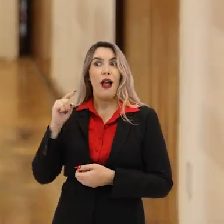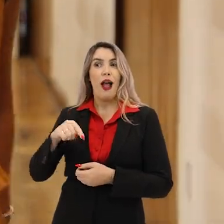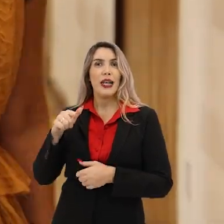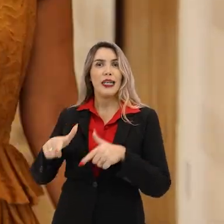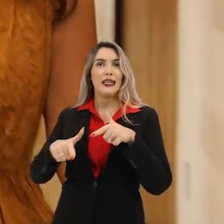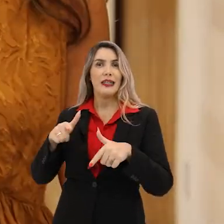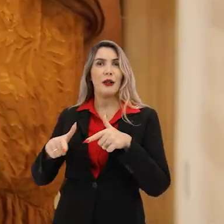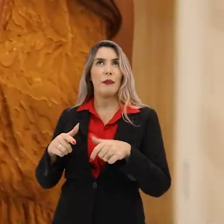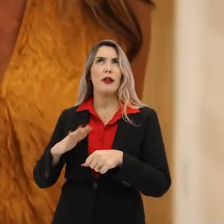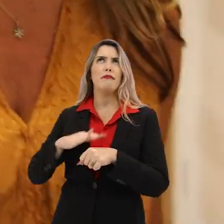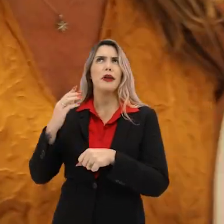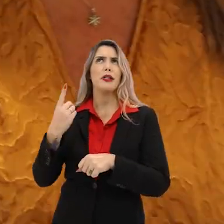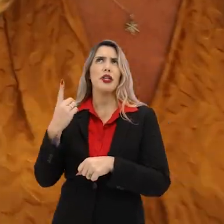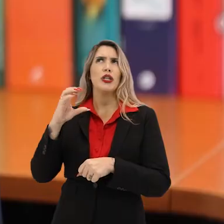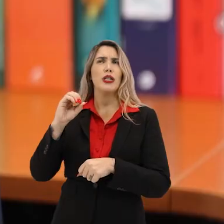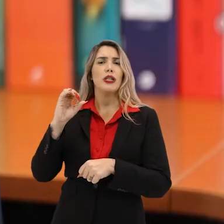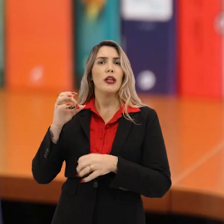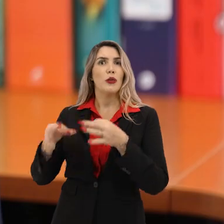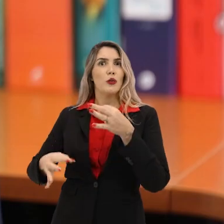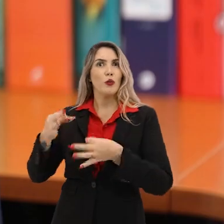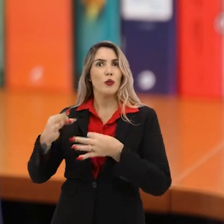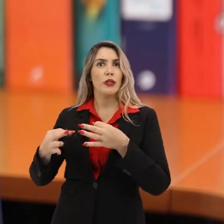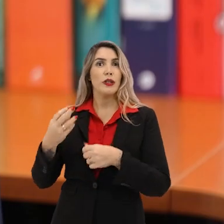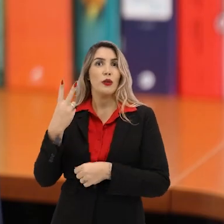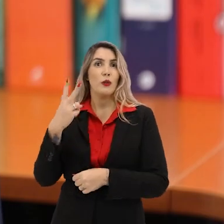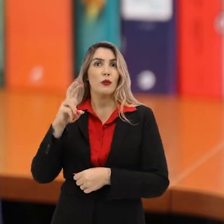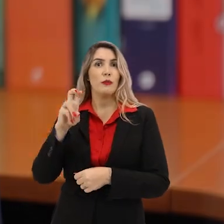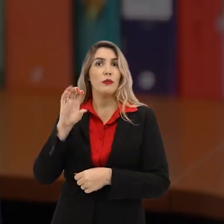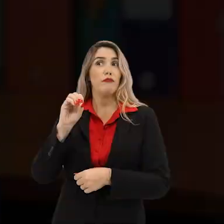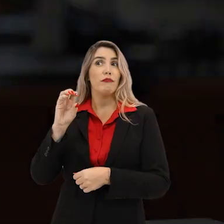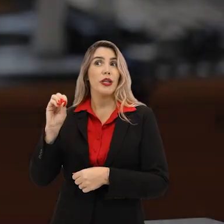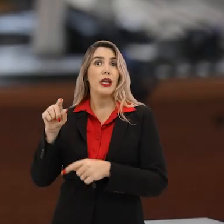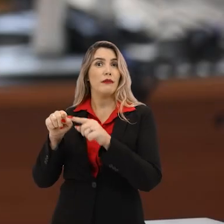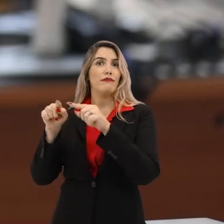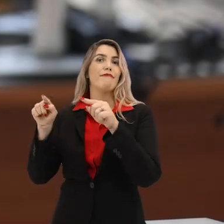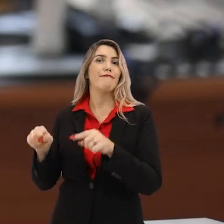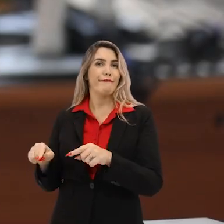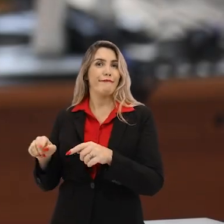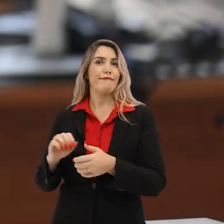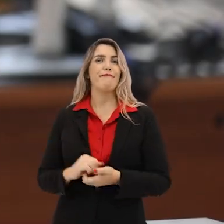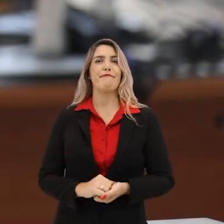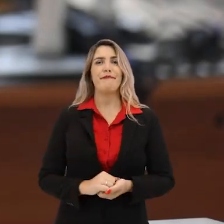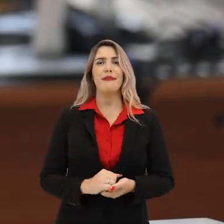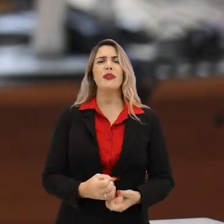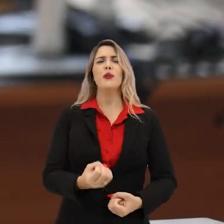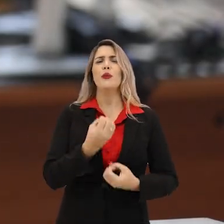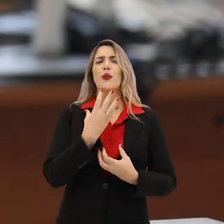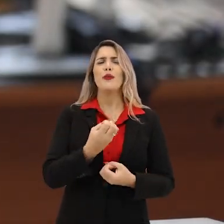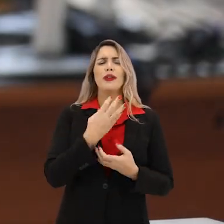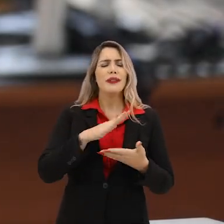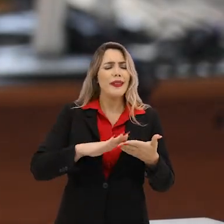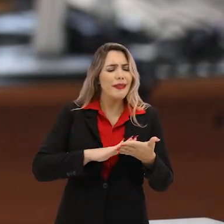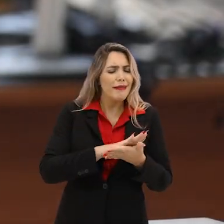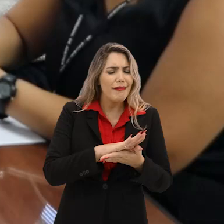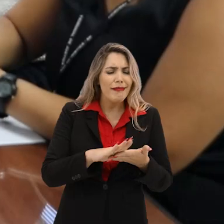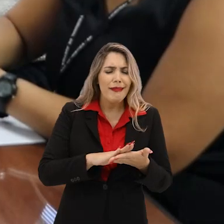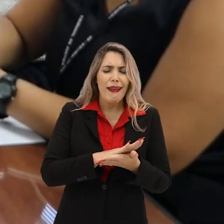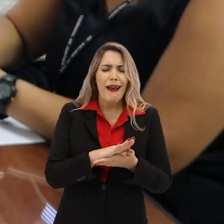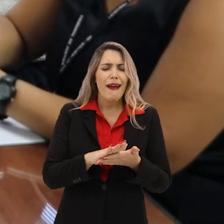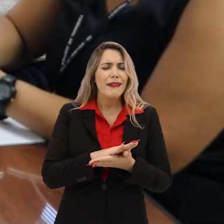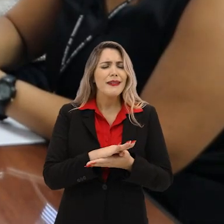mais de 100 juízes e 2.500 servidores. Ana Cláudia. Confesso que não há nada